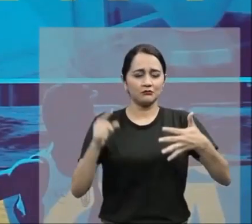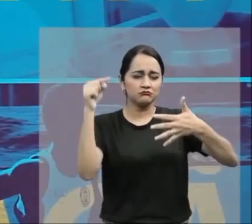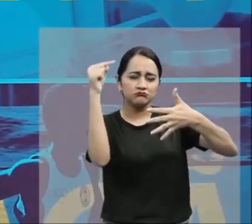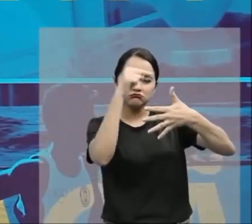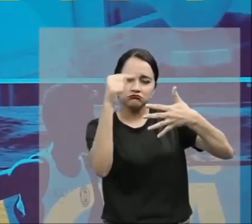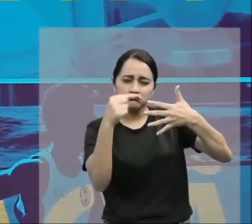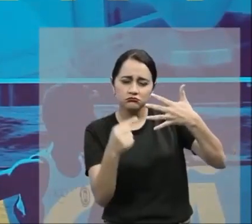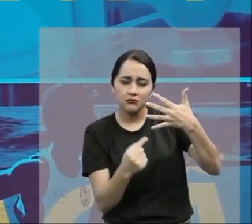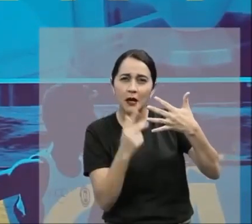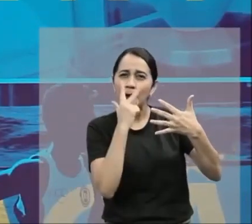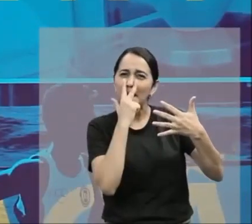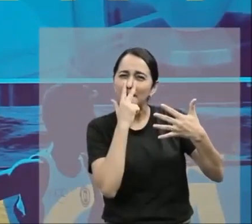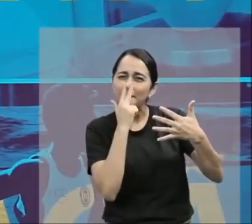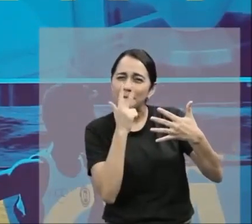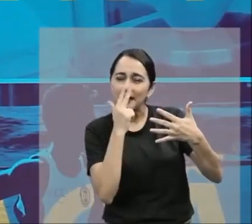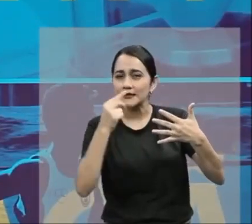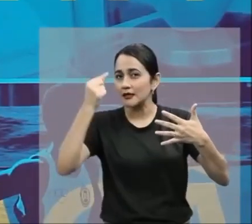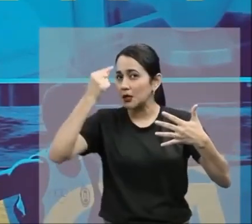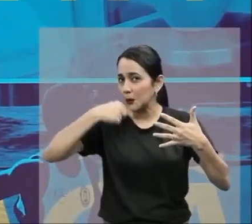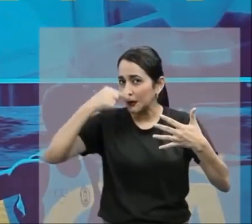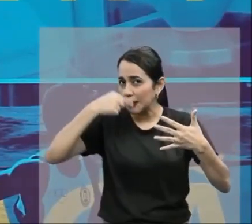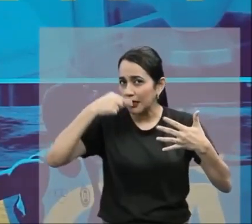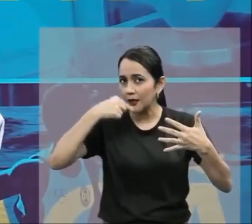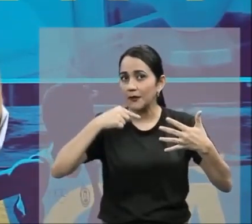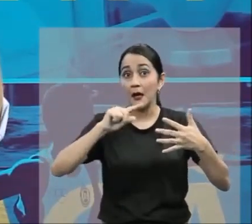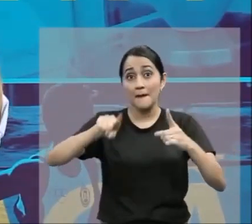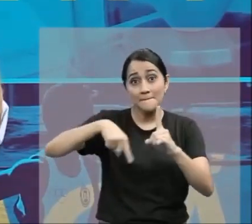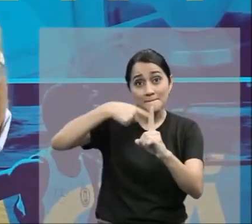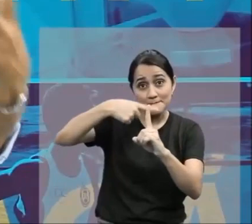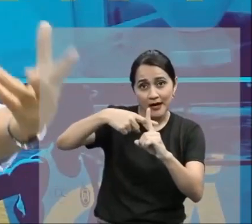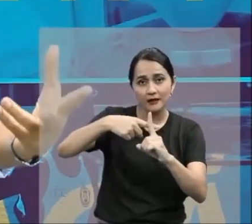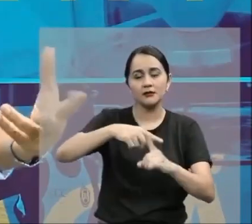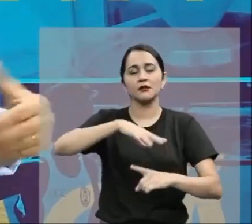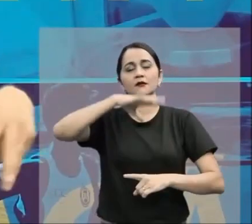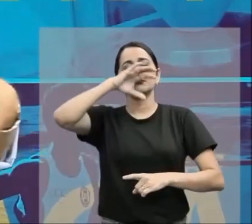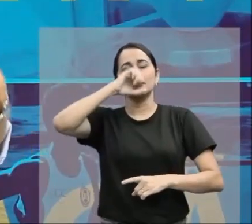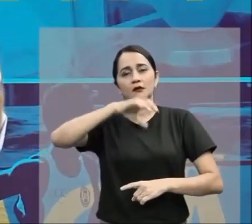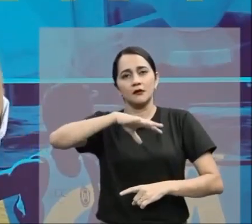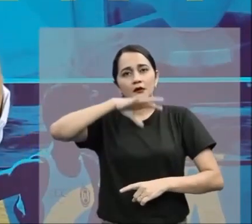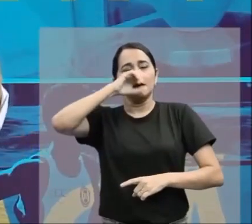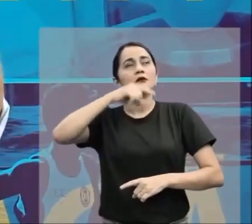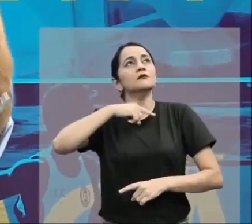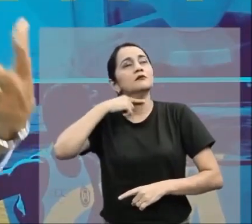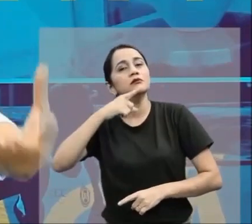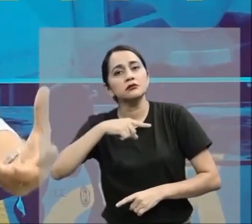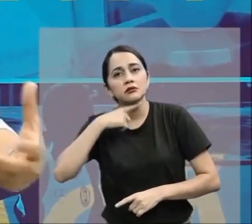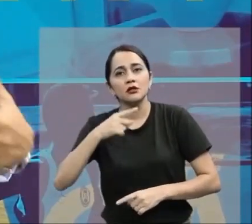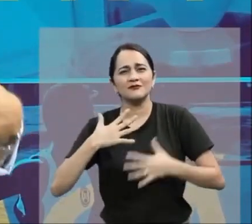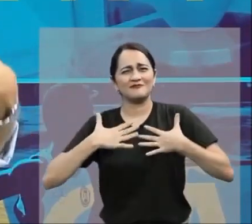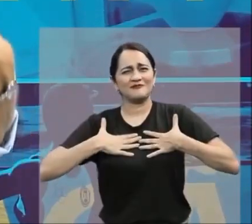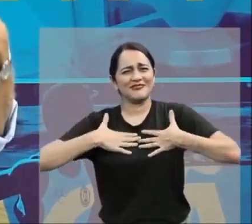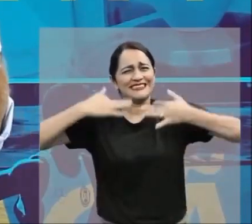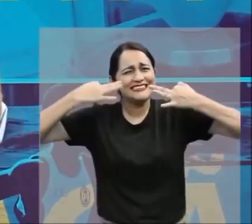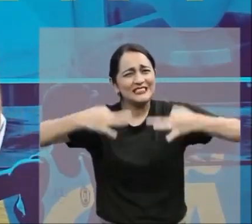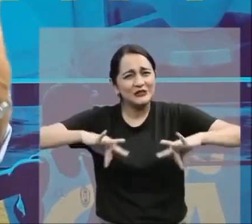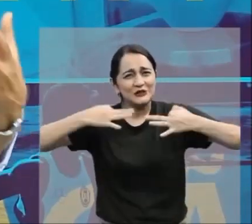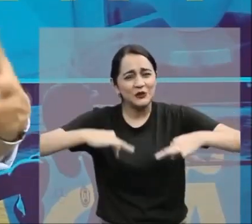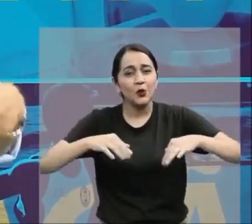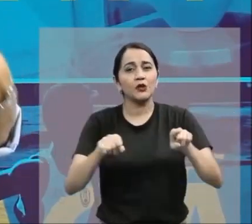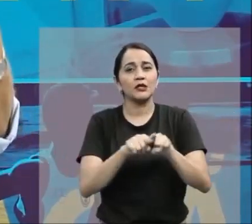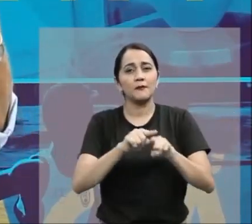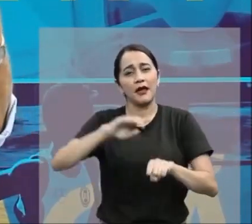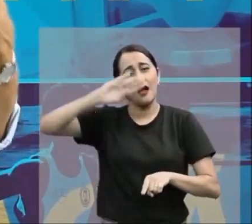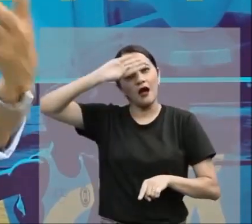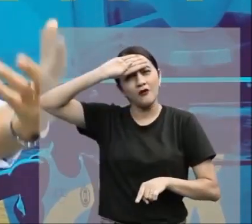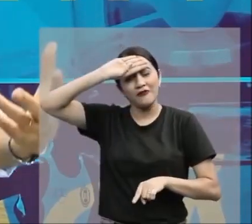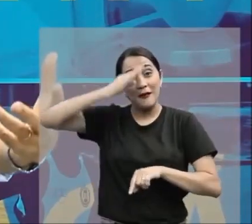tenho todo esse quadro clínico de gripe e começo a ter falta de ar, dor no peito, ou seja,